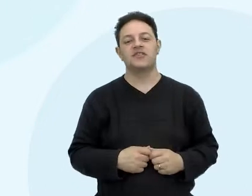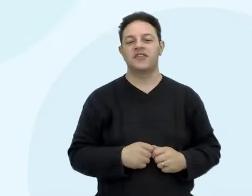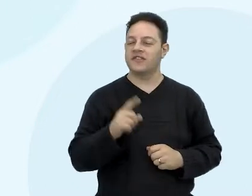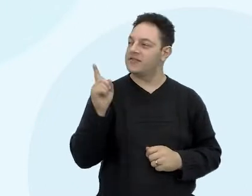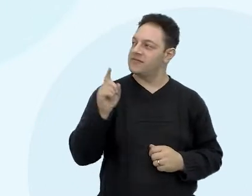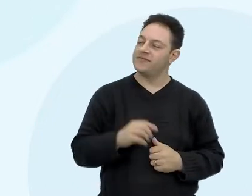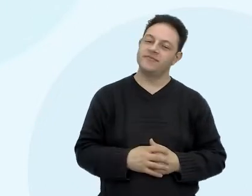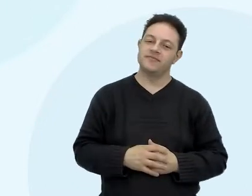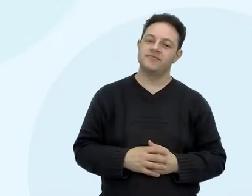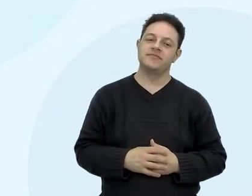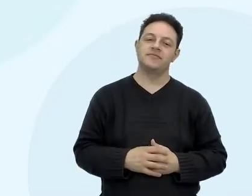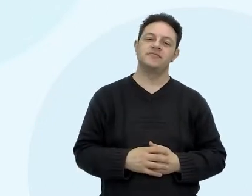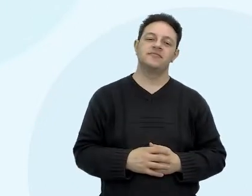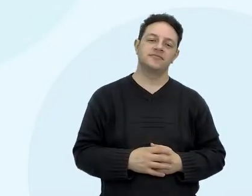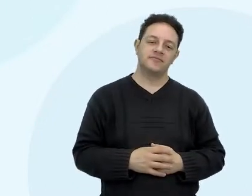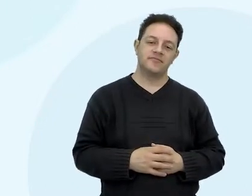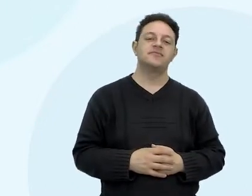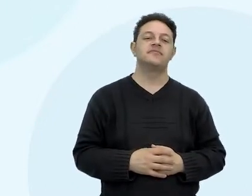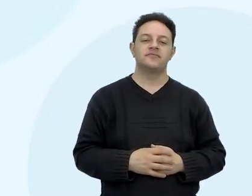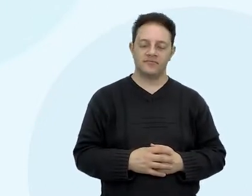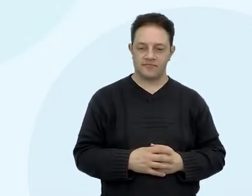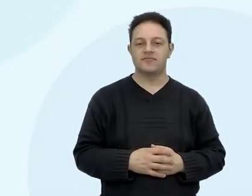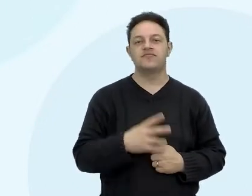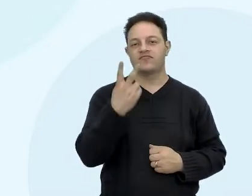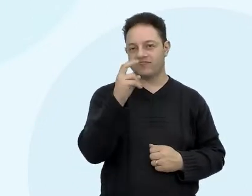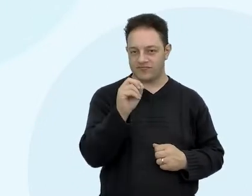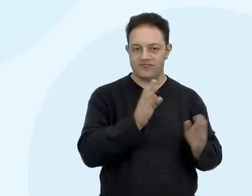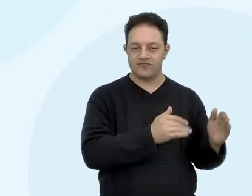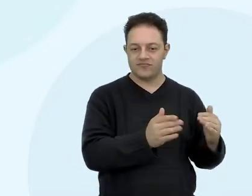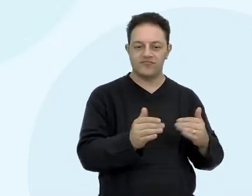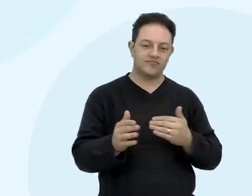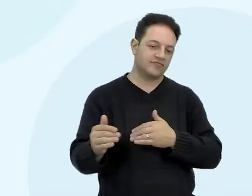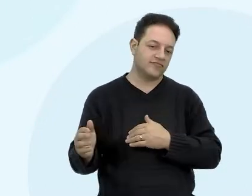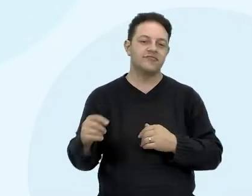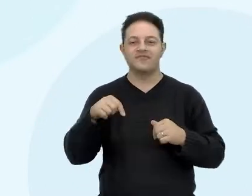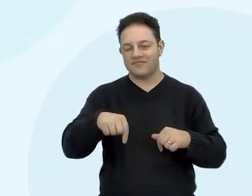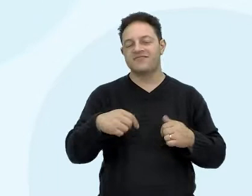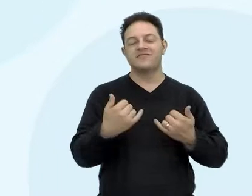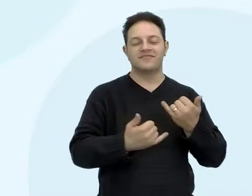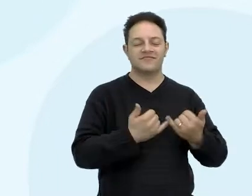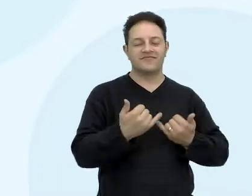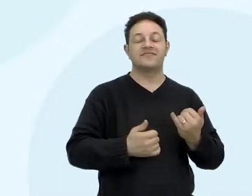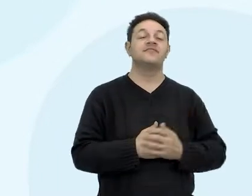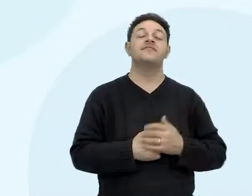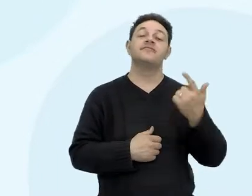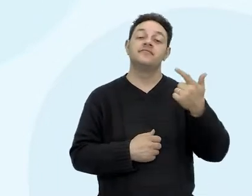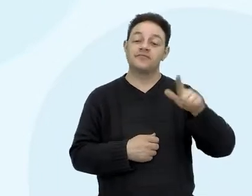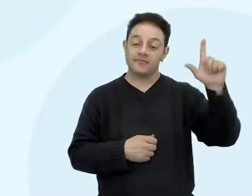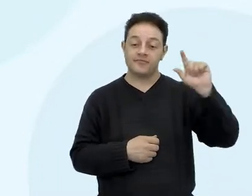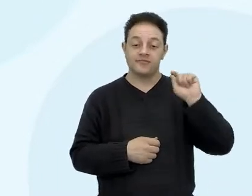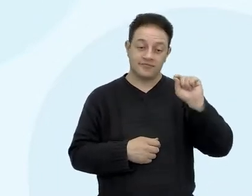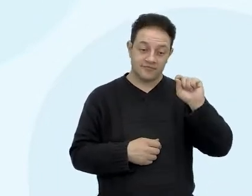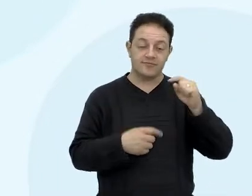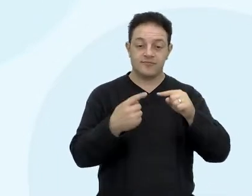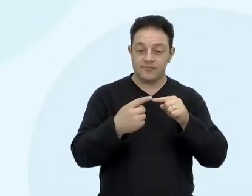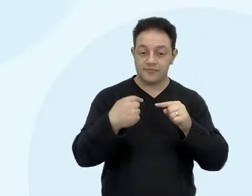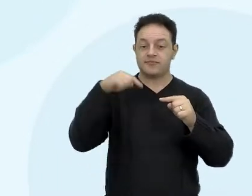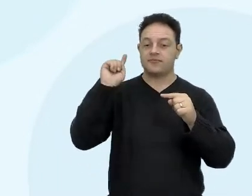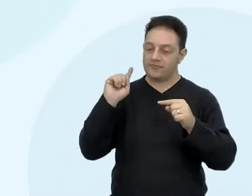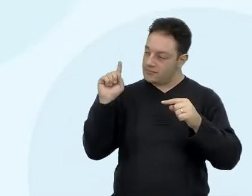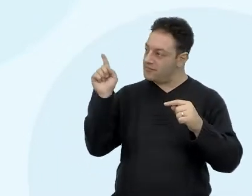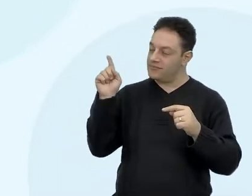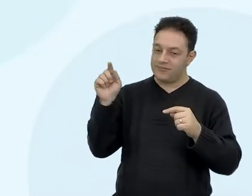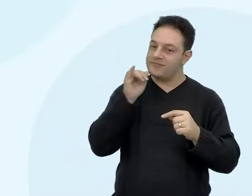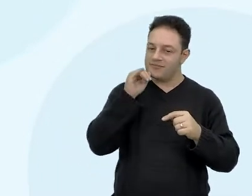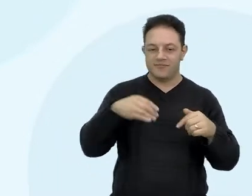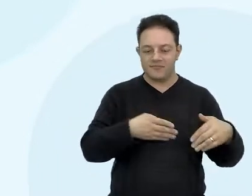20 aqui, ó. Nós fizemos 20 casinhas aqui nos estúdios. E o outro, um anterior a esse daí da